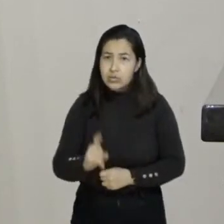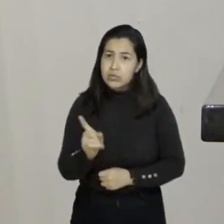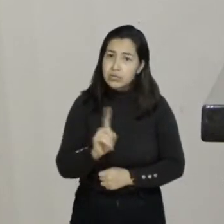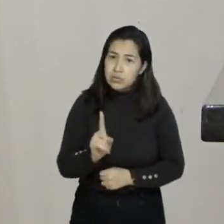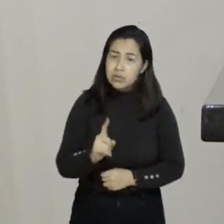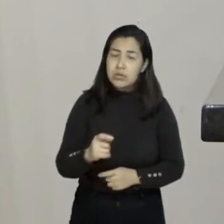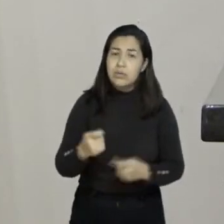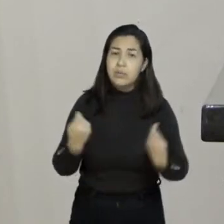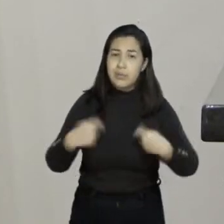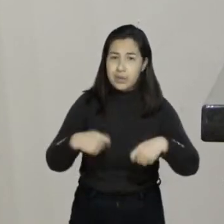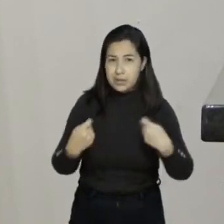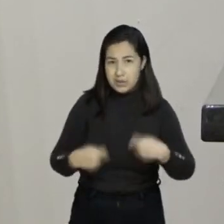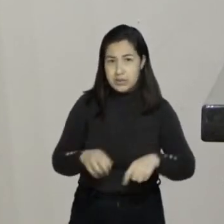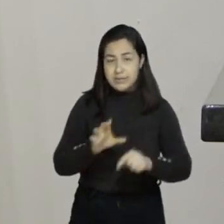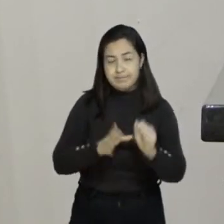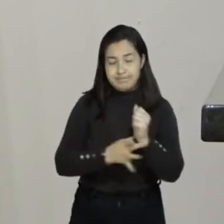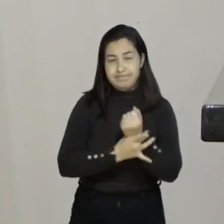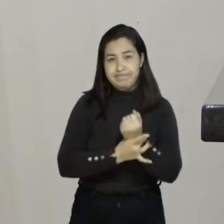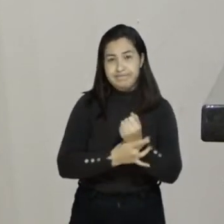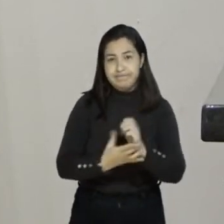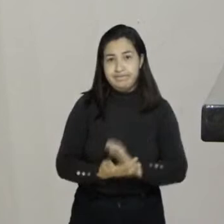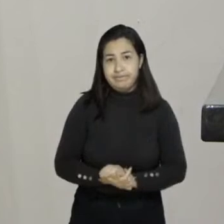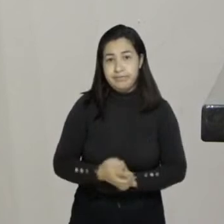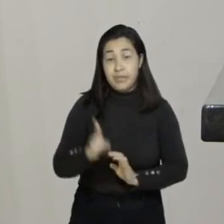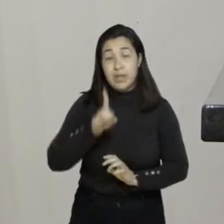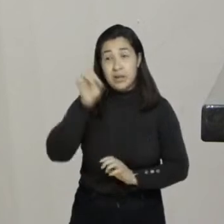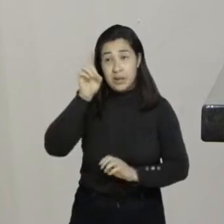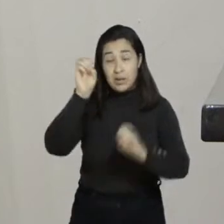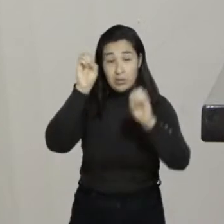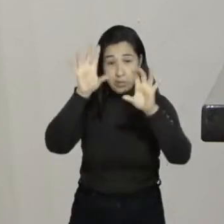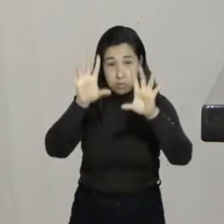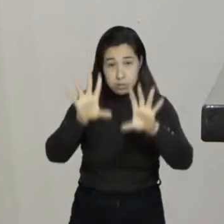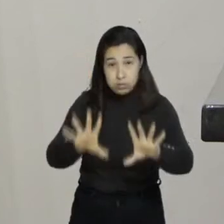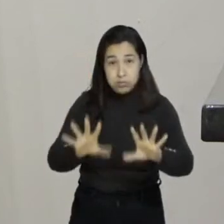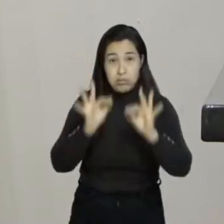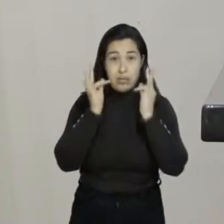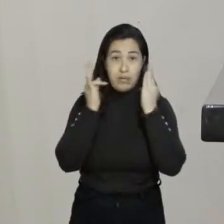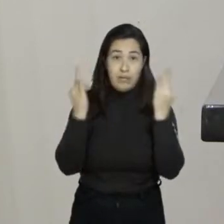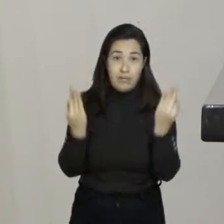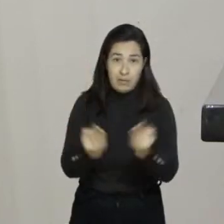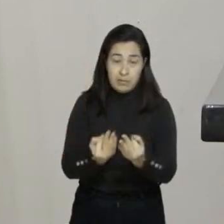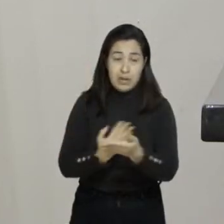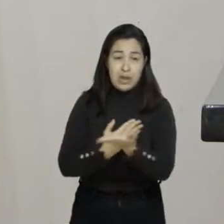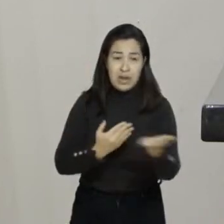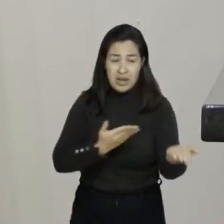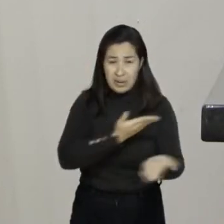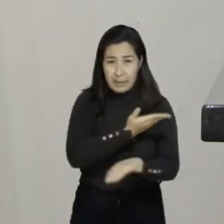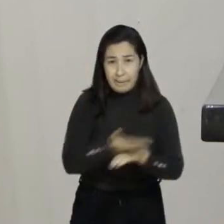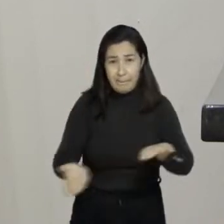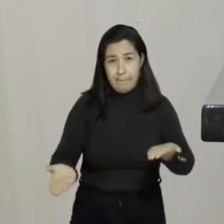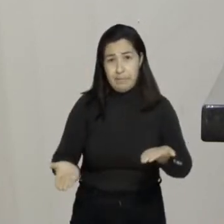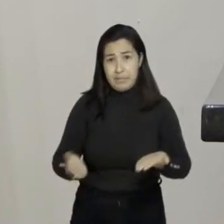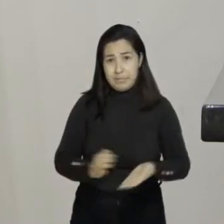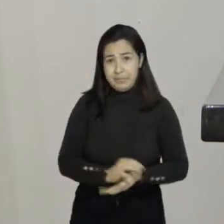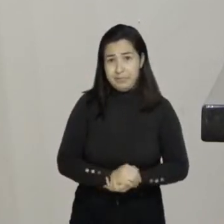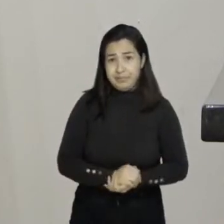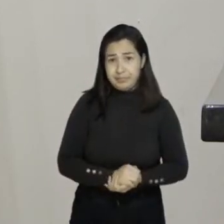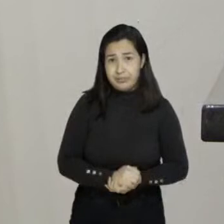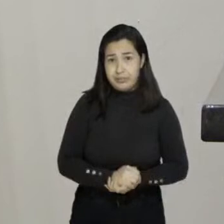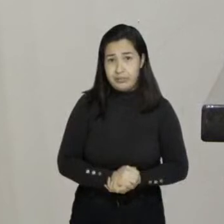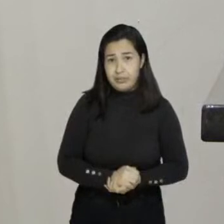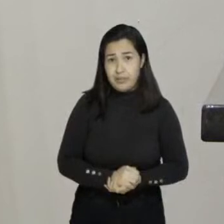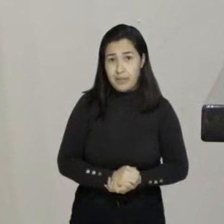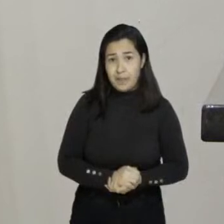então que Deus abençoe as famílias que tiveram perdas graças a Deus